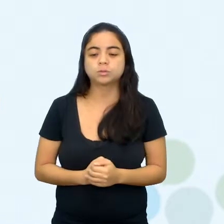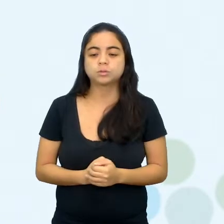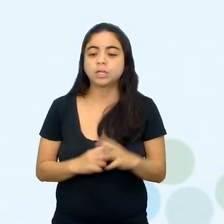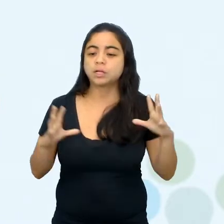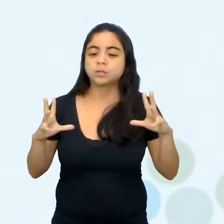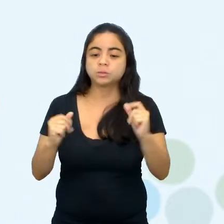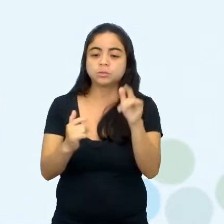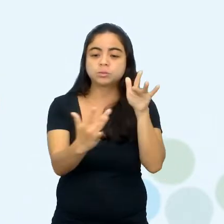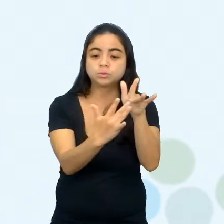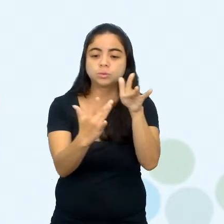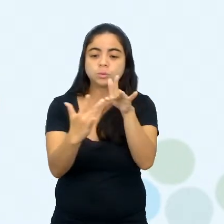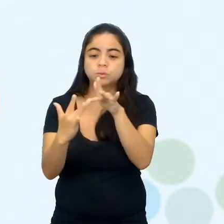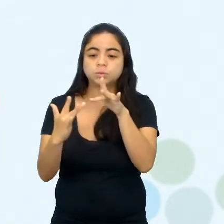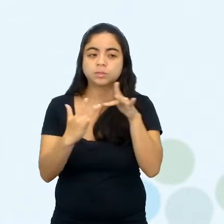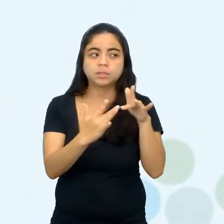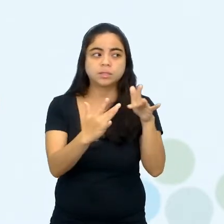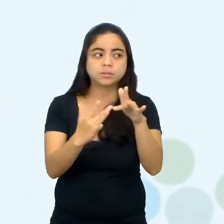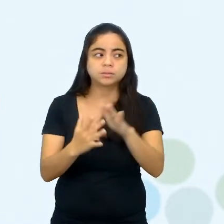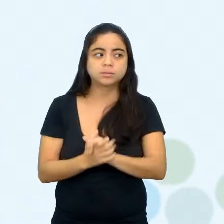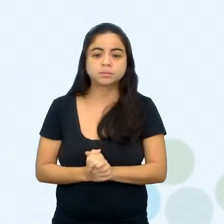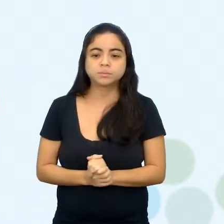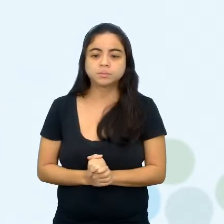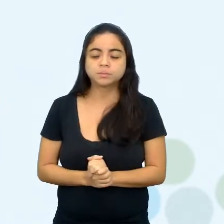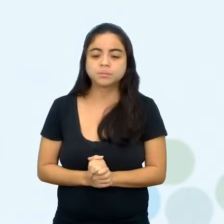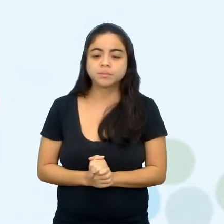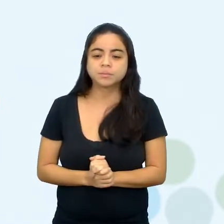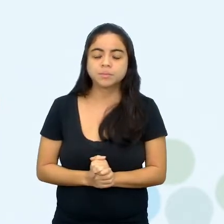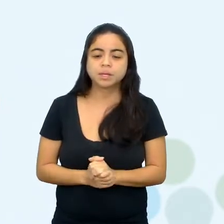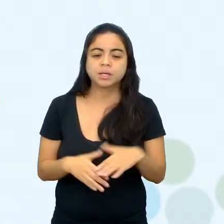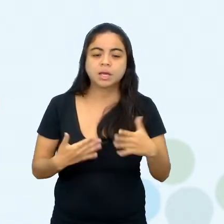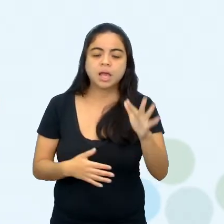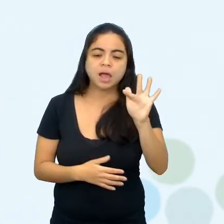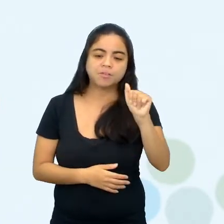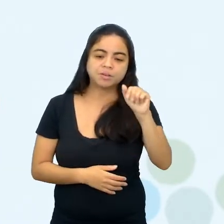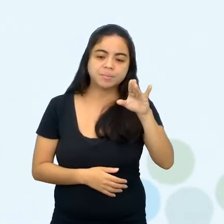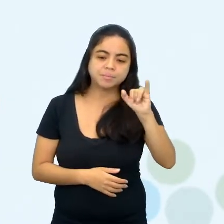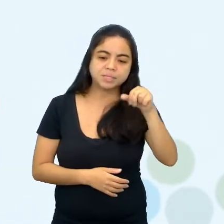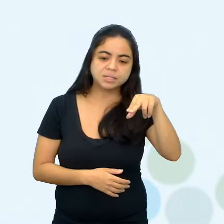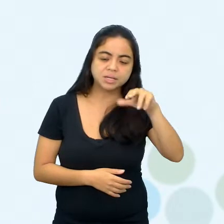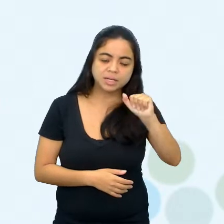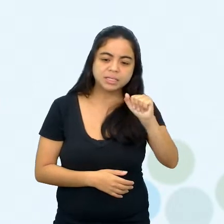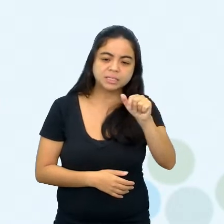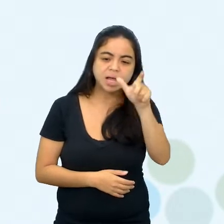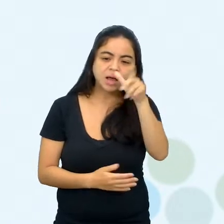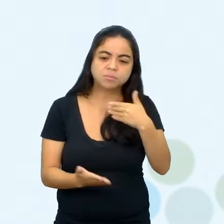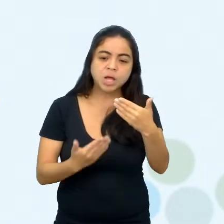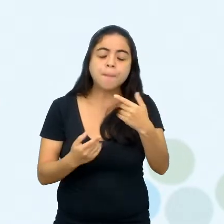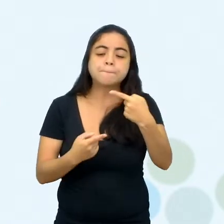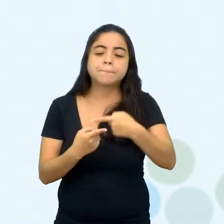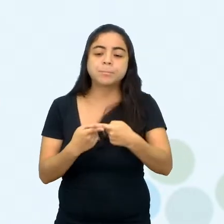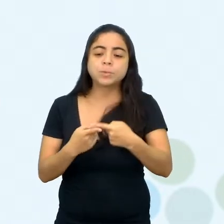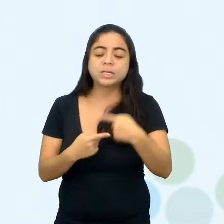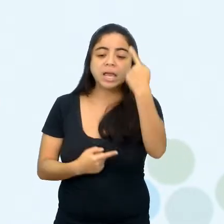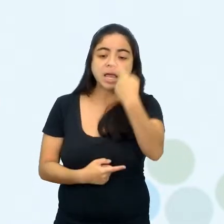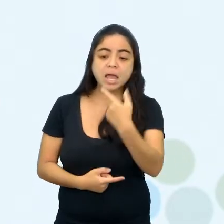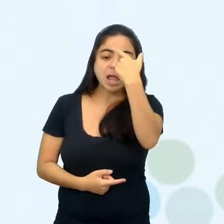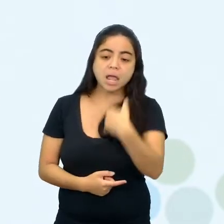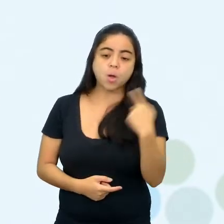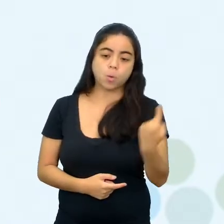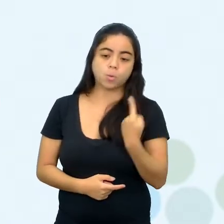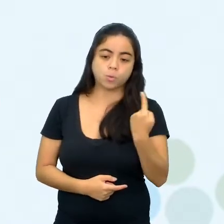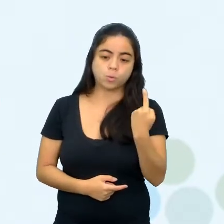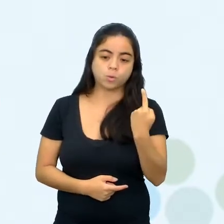esses contatos, né? É isso que me faz a Fabiana ser Fabiana. E a Fabiana é única. Por quê? Eu sou única